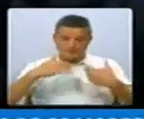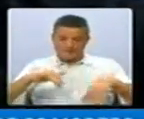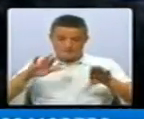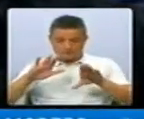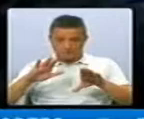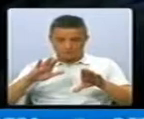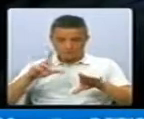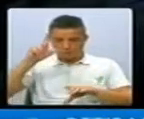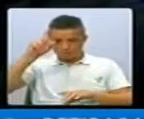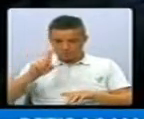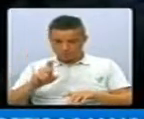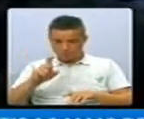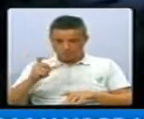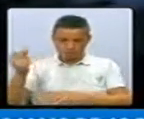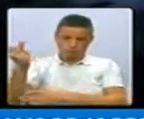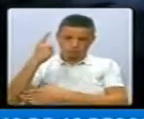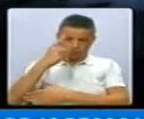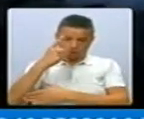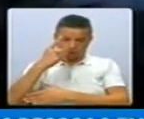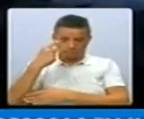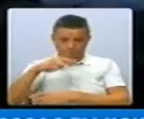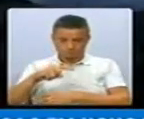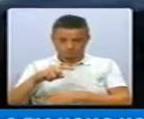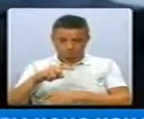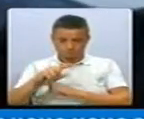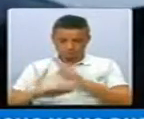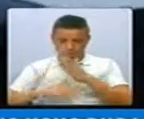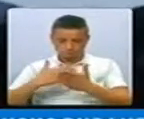o dia, a radiação solar consegue, no fundo,